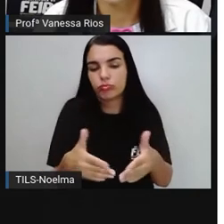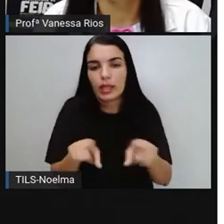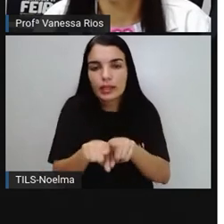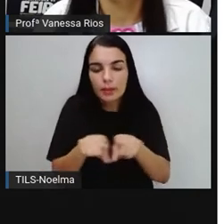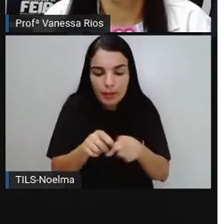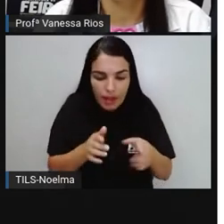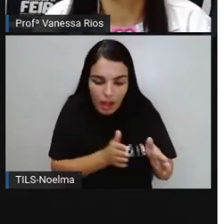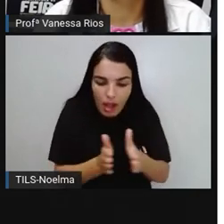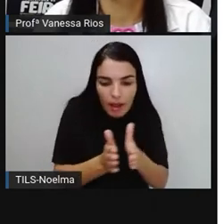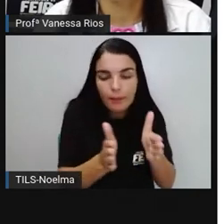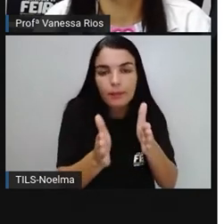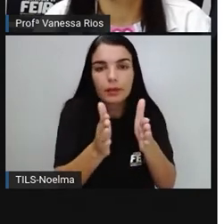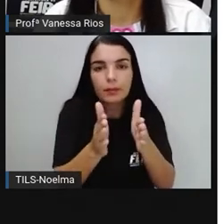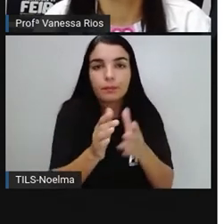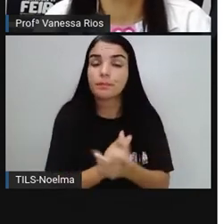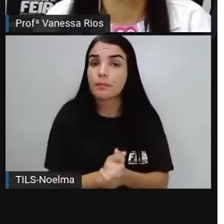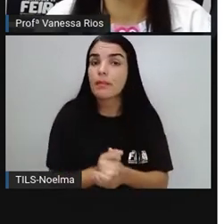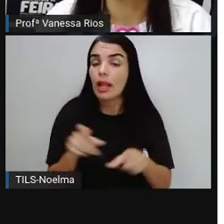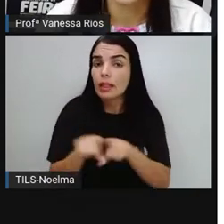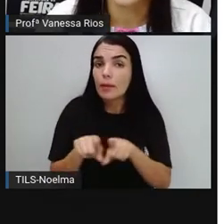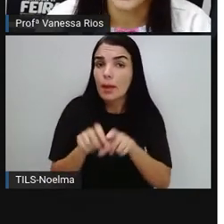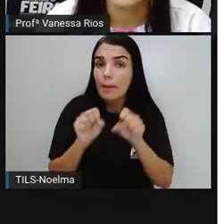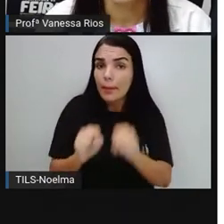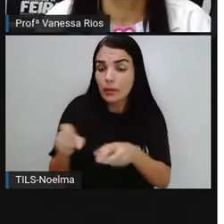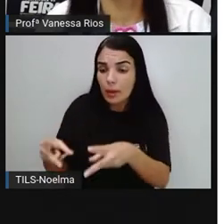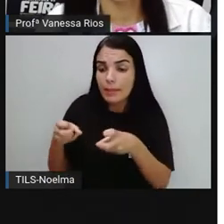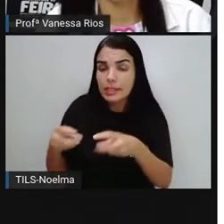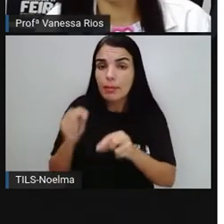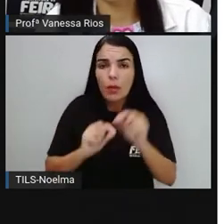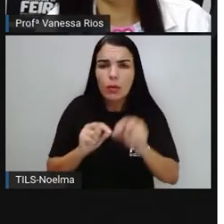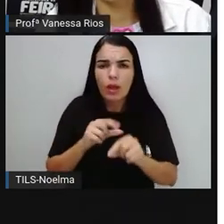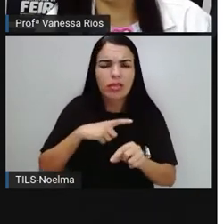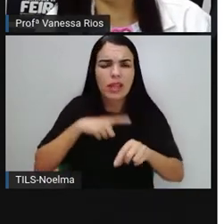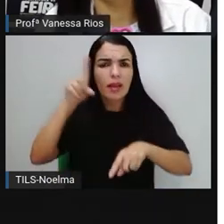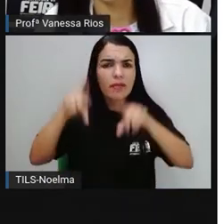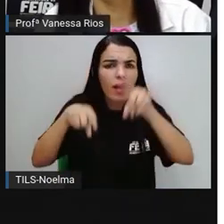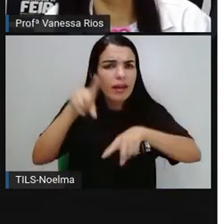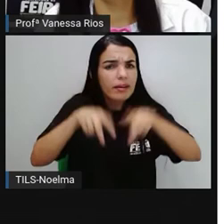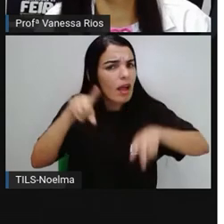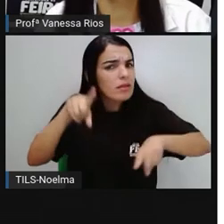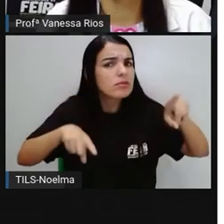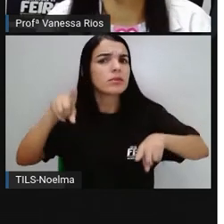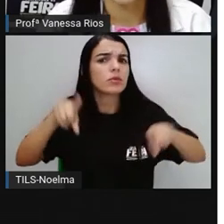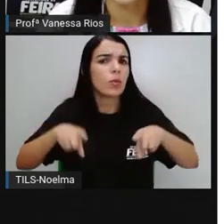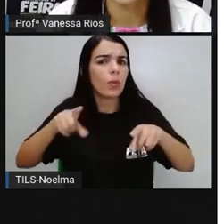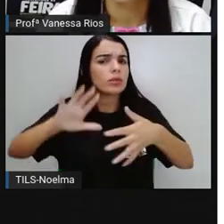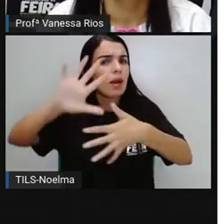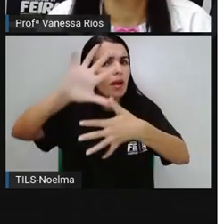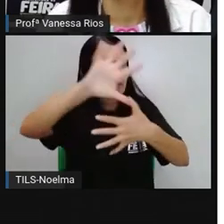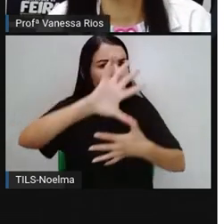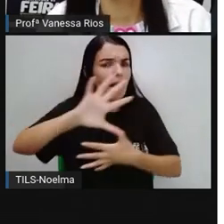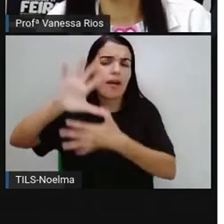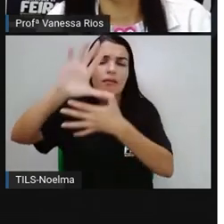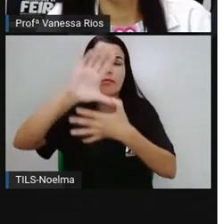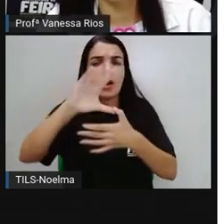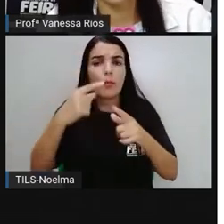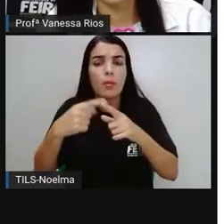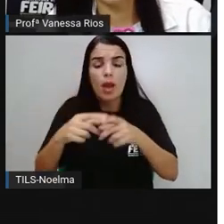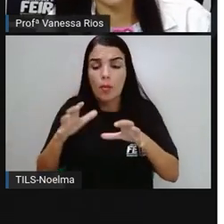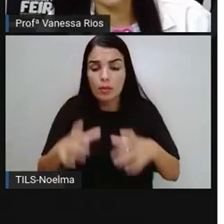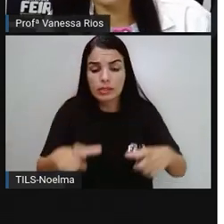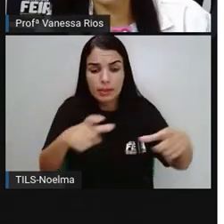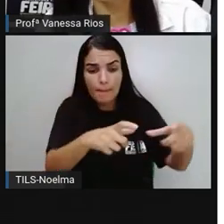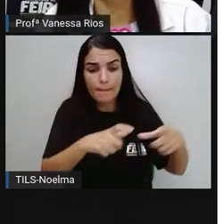pode perceber que os mapas, eles variam, né? São representações gráficas de um espaço e pode aí